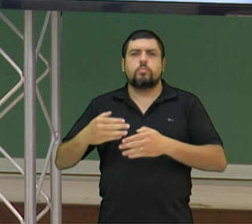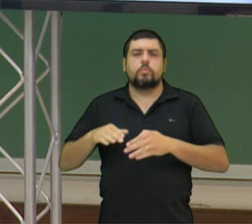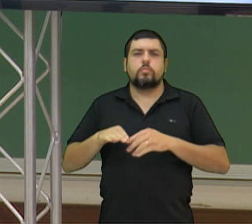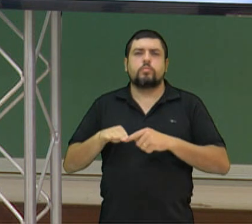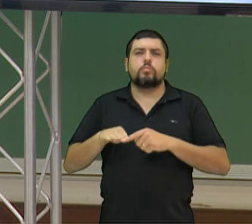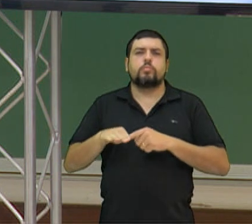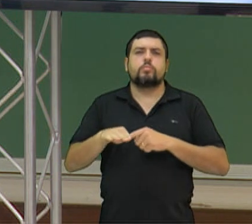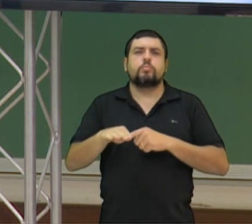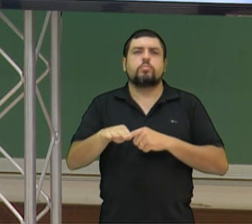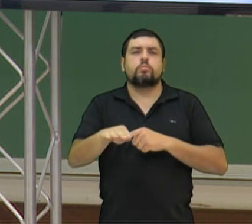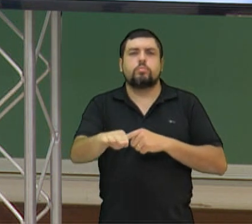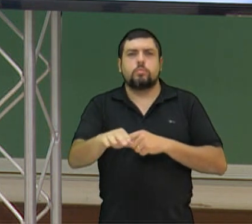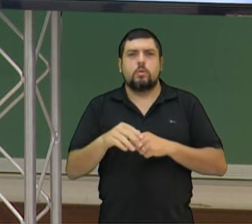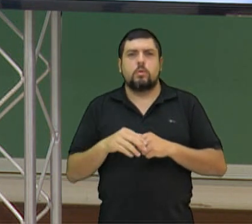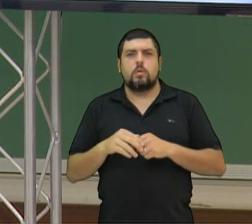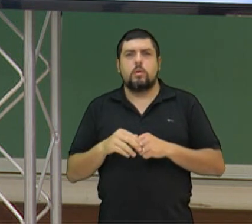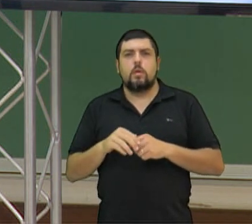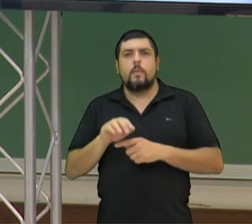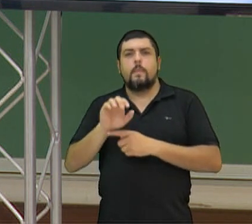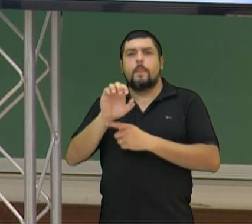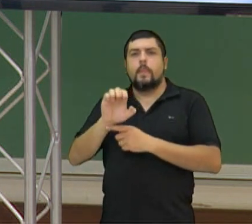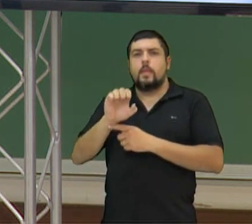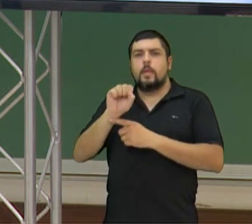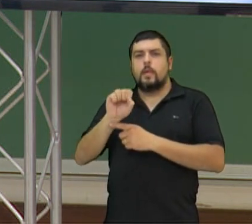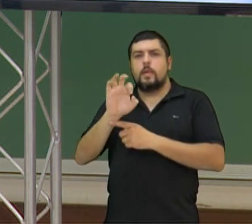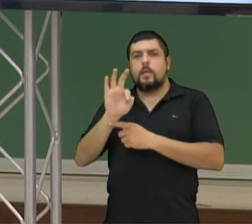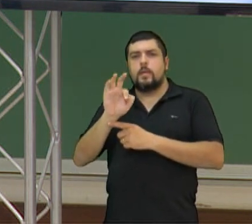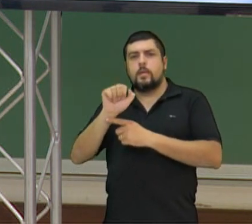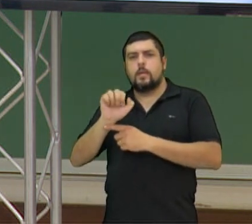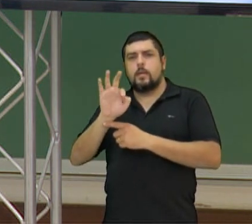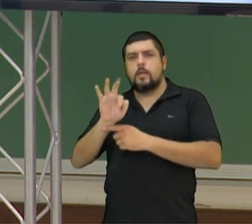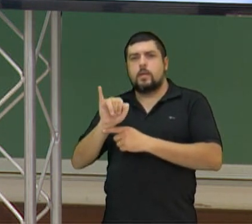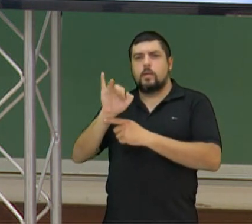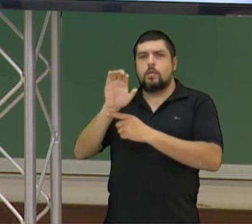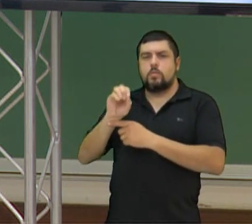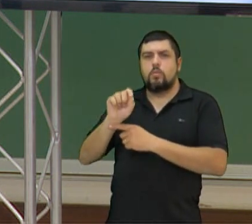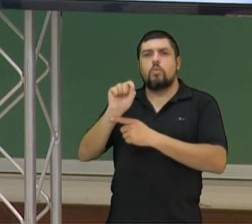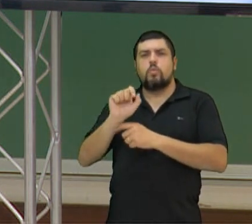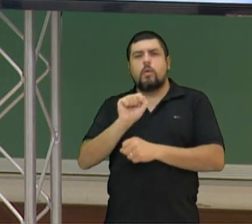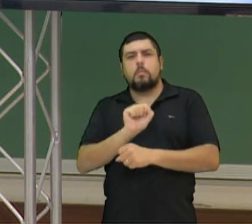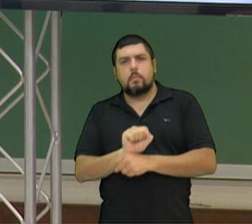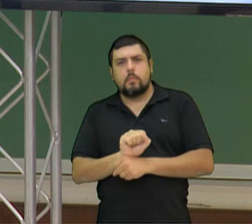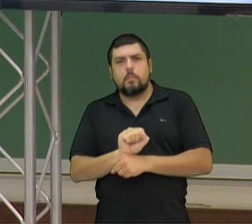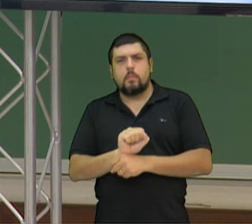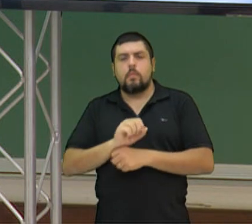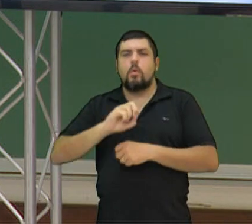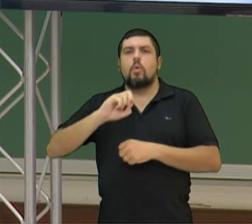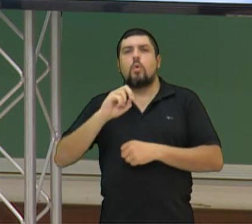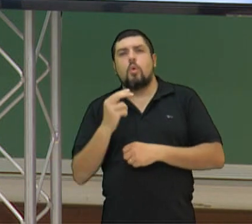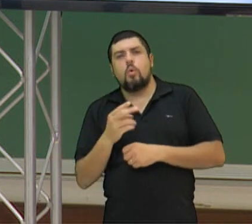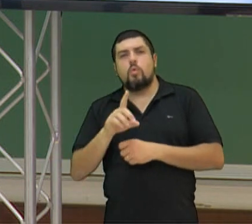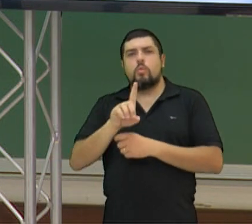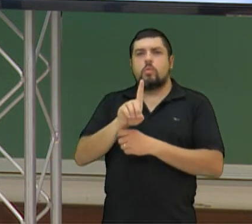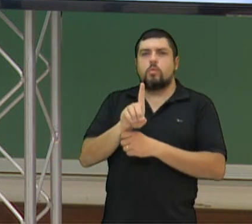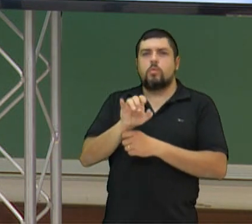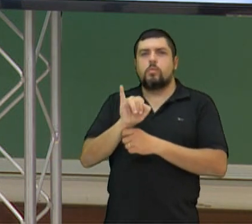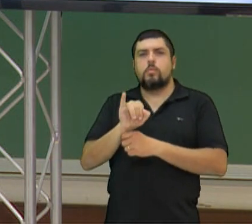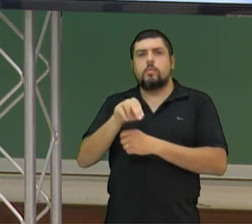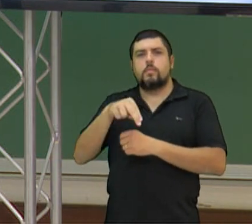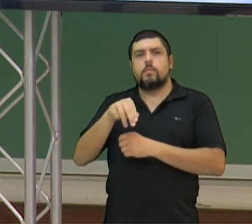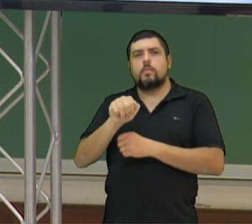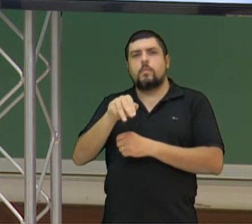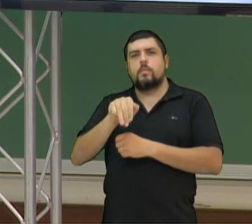de permanecer em repouso, certo? Com a velocidade zero, ou equilíbrio dinâmico, que é quando a trajetória é retilínea,